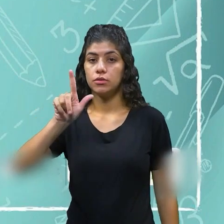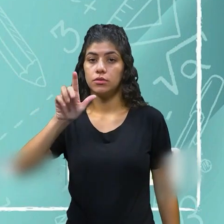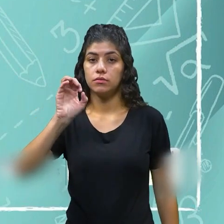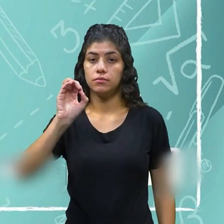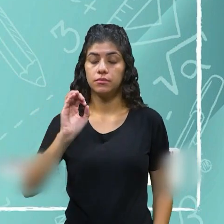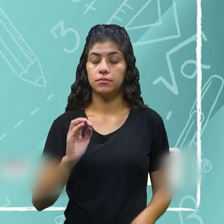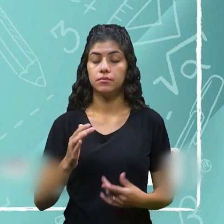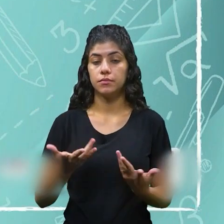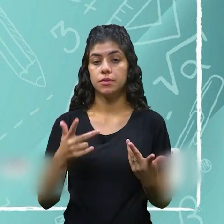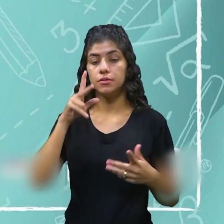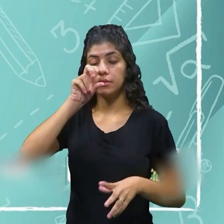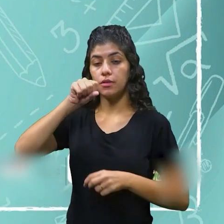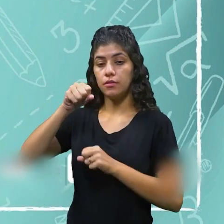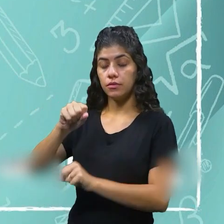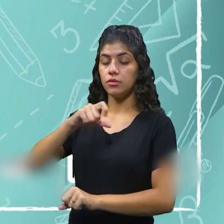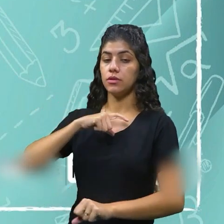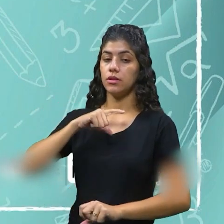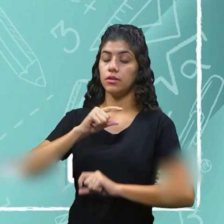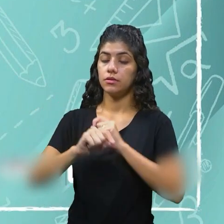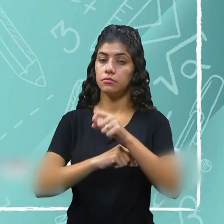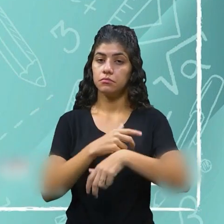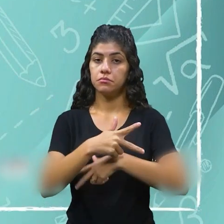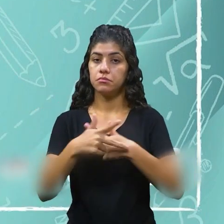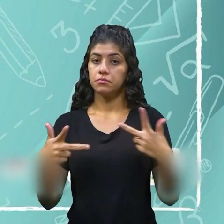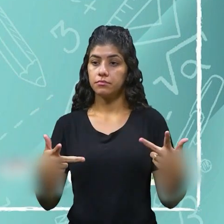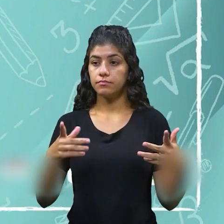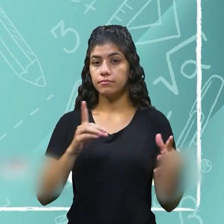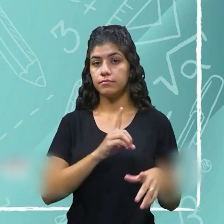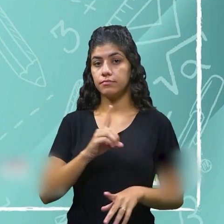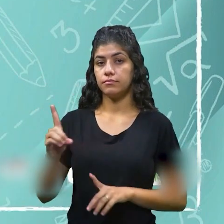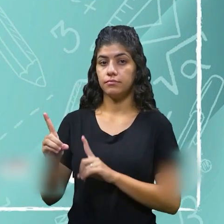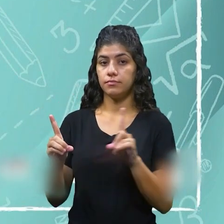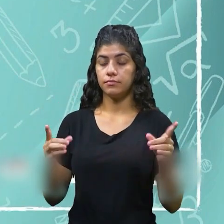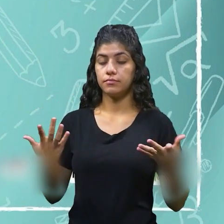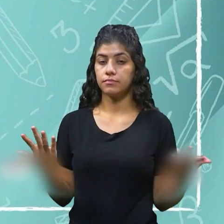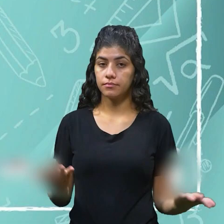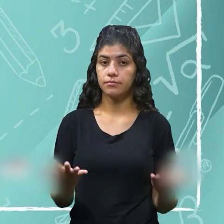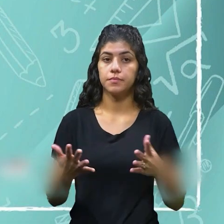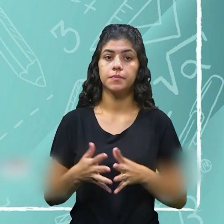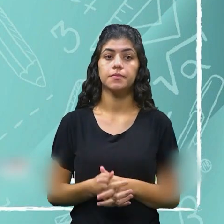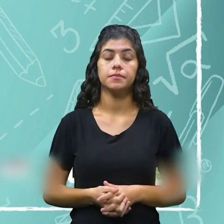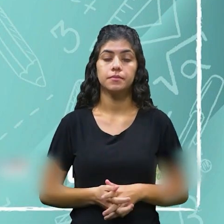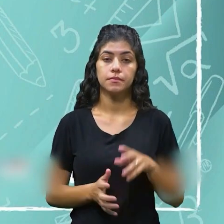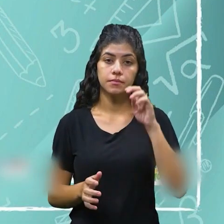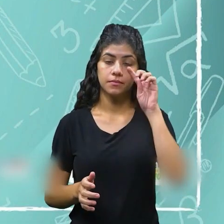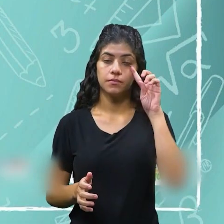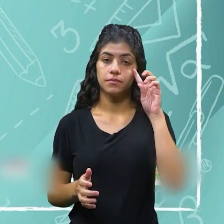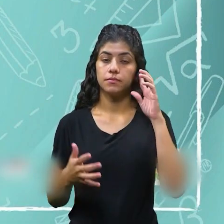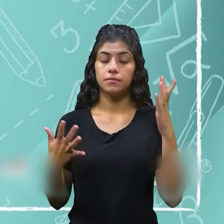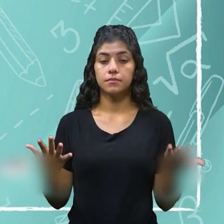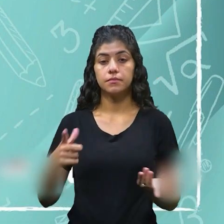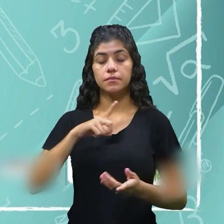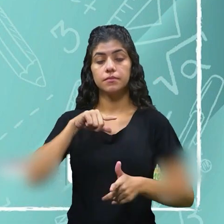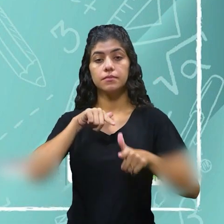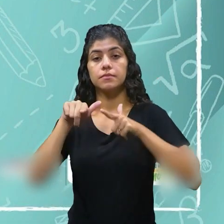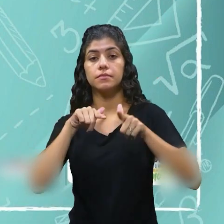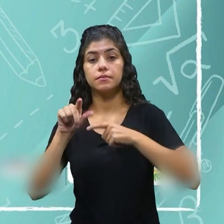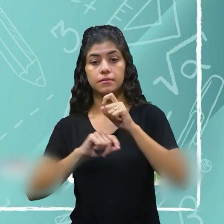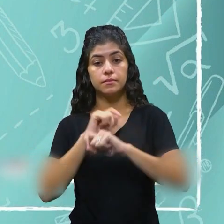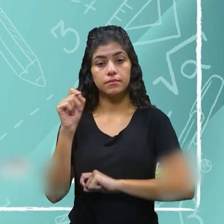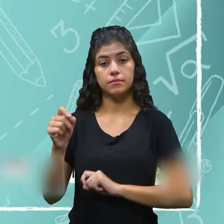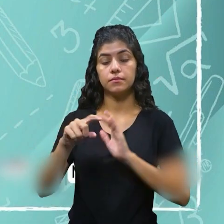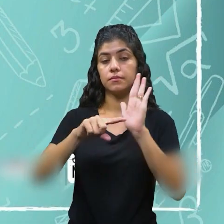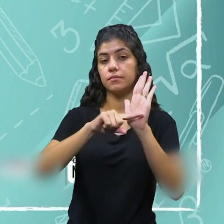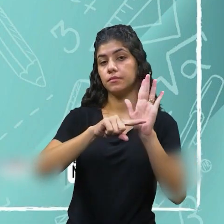tá? A força possui componentes na mesma direção e no mesmo sentido do deslocamento. Então aqui você tem um trabalho do